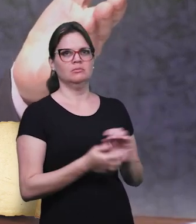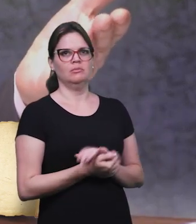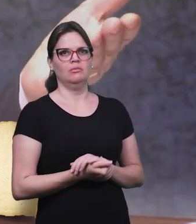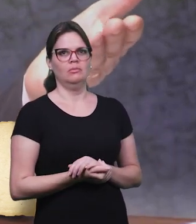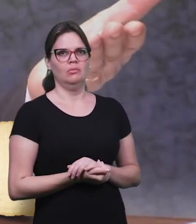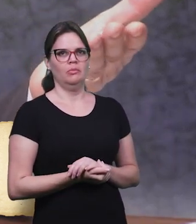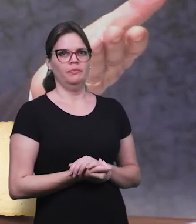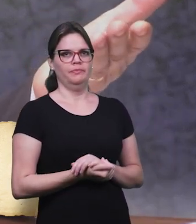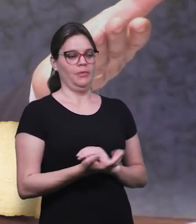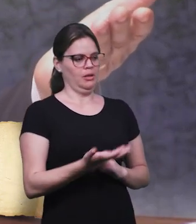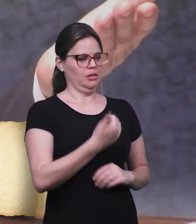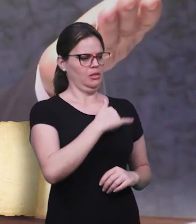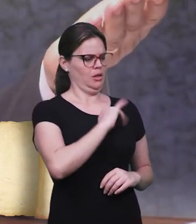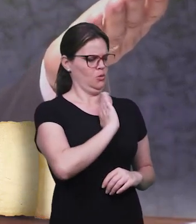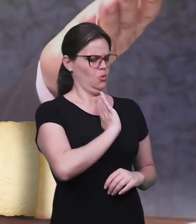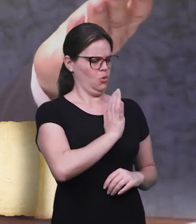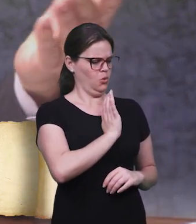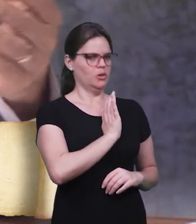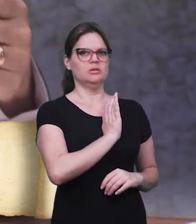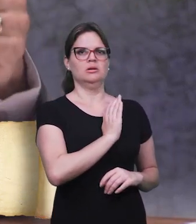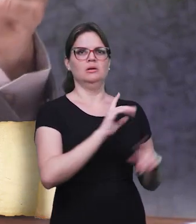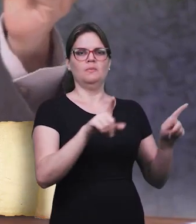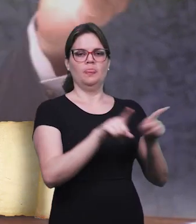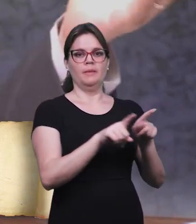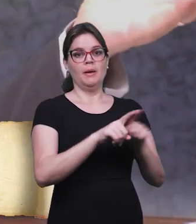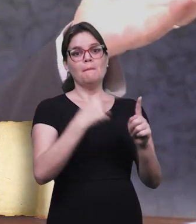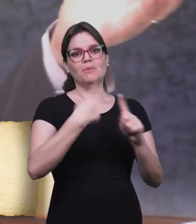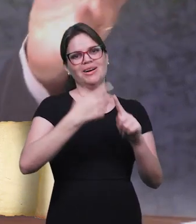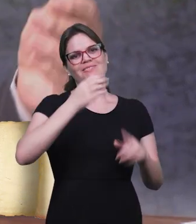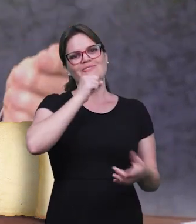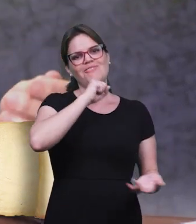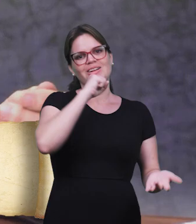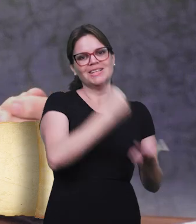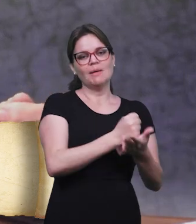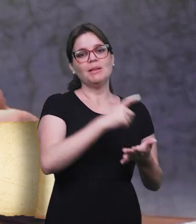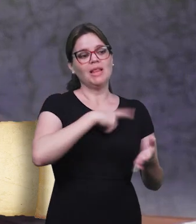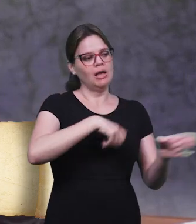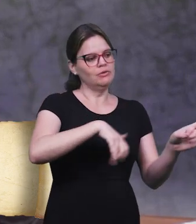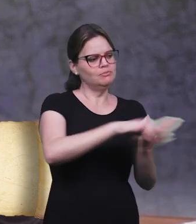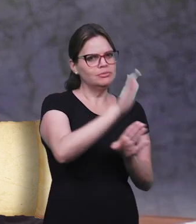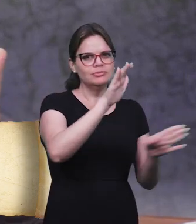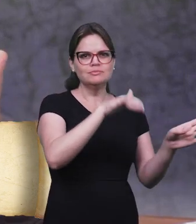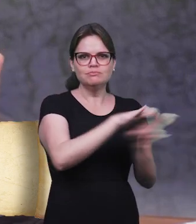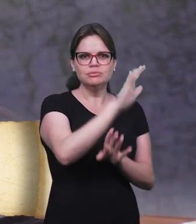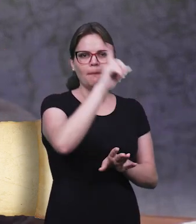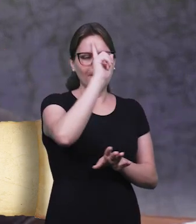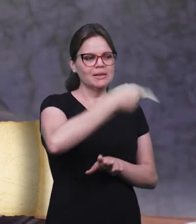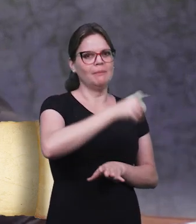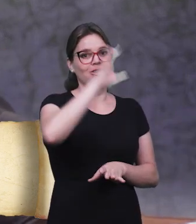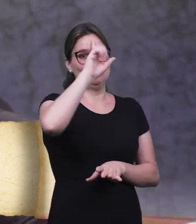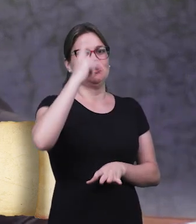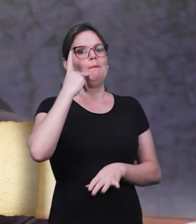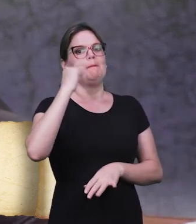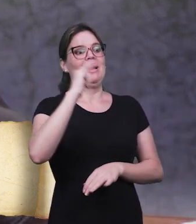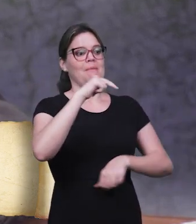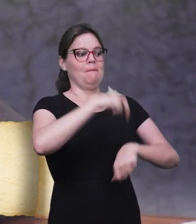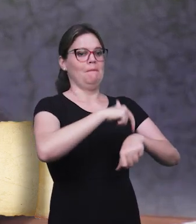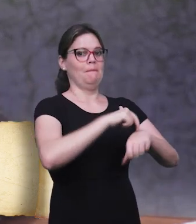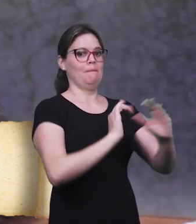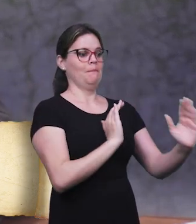lá, a palavra devia estar no seu coração, escrever nas portas das casas. Então eram mandamentos muito